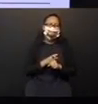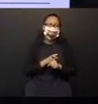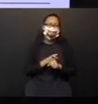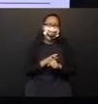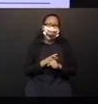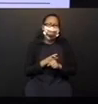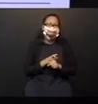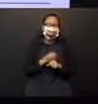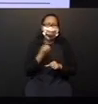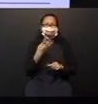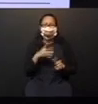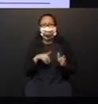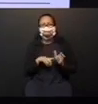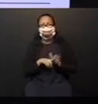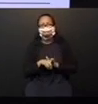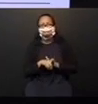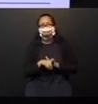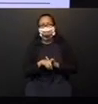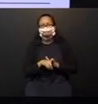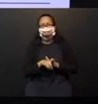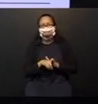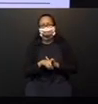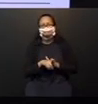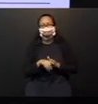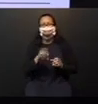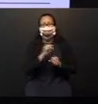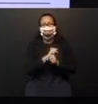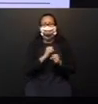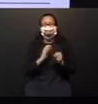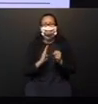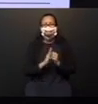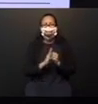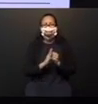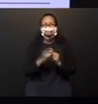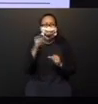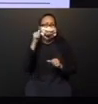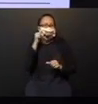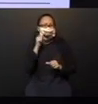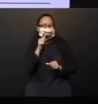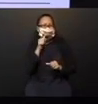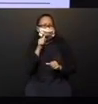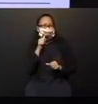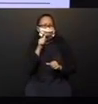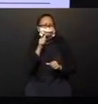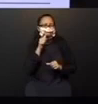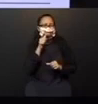Uma boa pergunta, né? E se o substantivo é feminino?